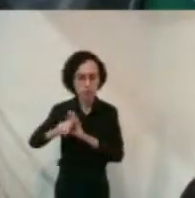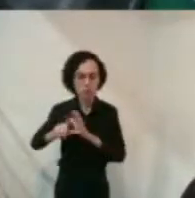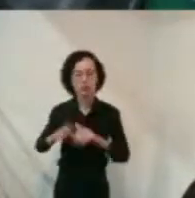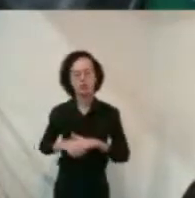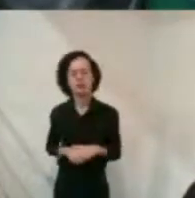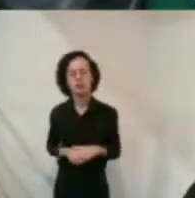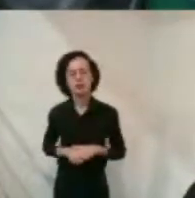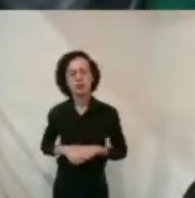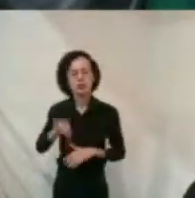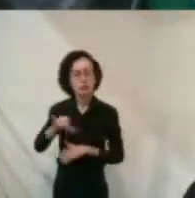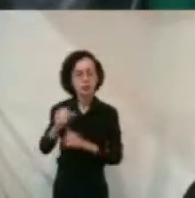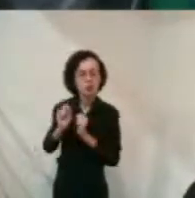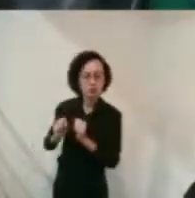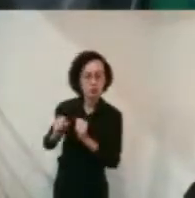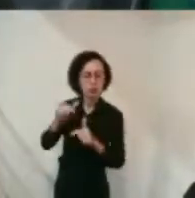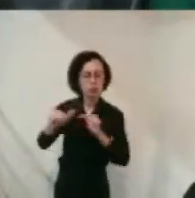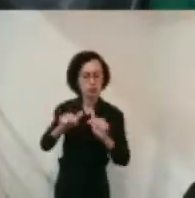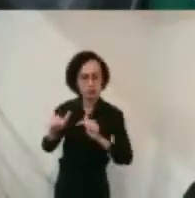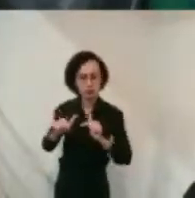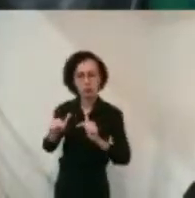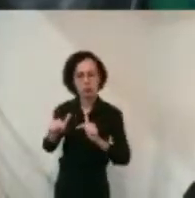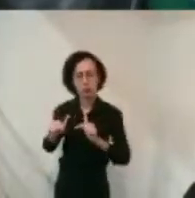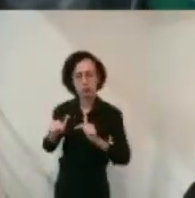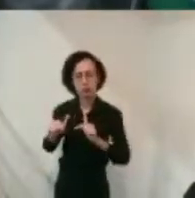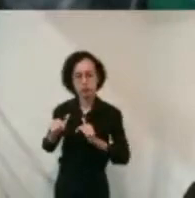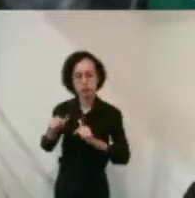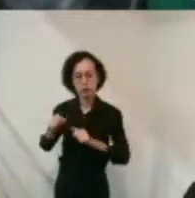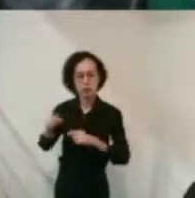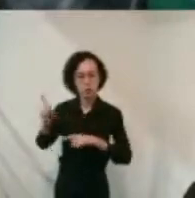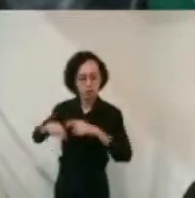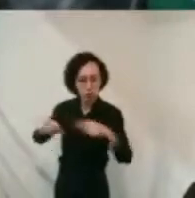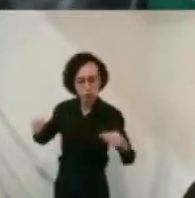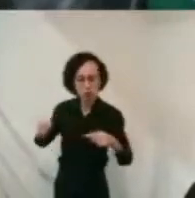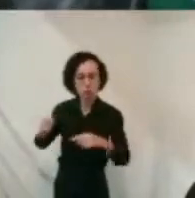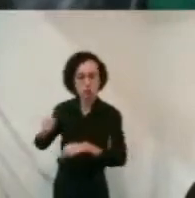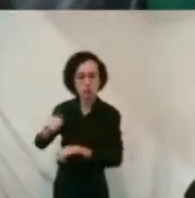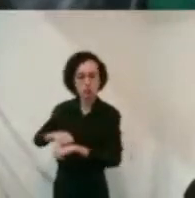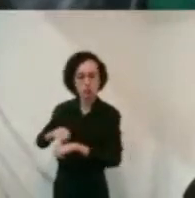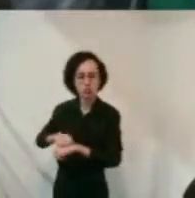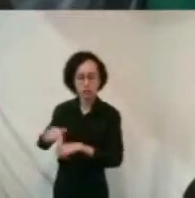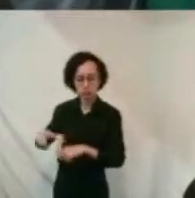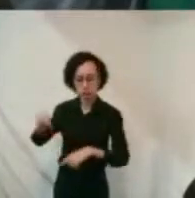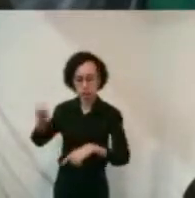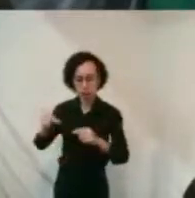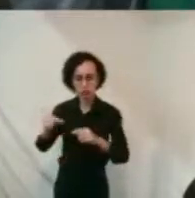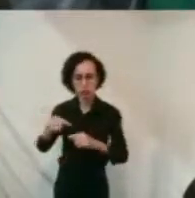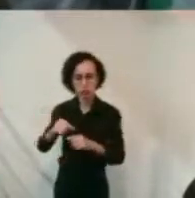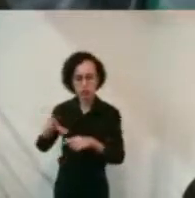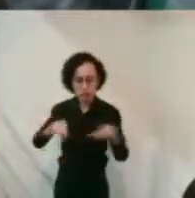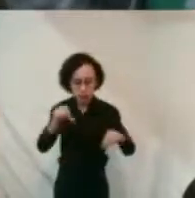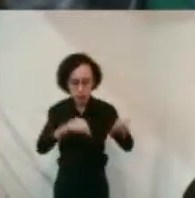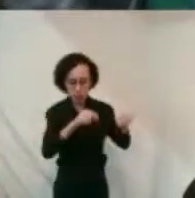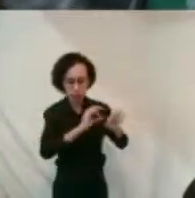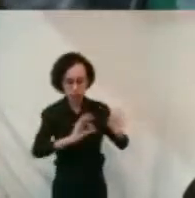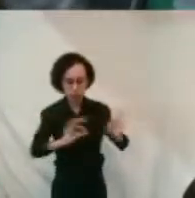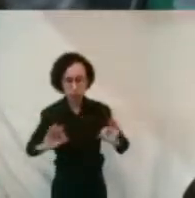né, ele só pode trabalhar com resíduo oriundo da coleta seletiva. Então, é